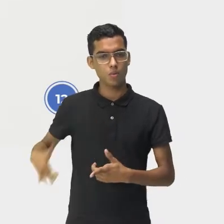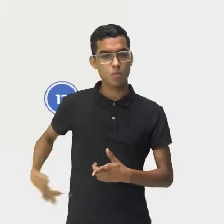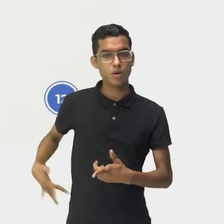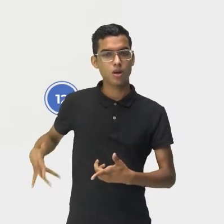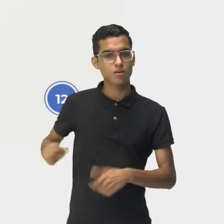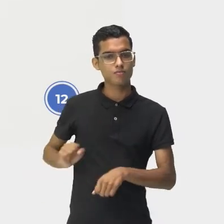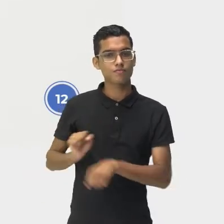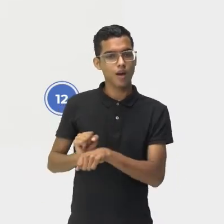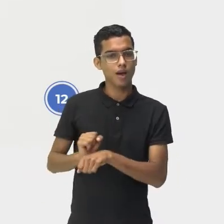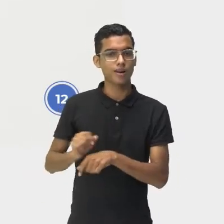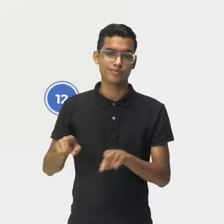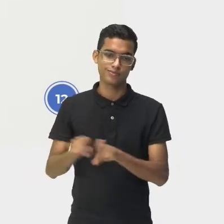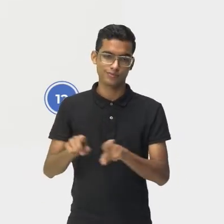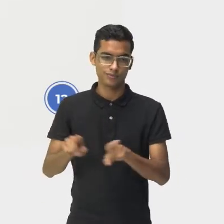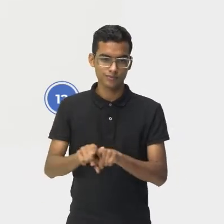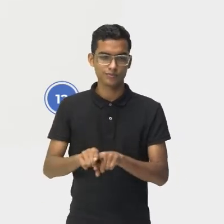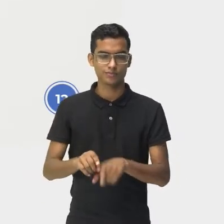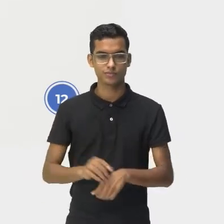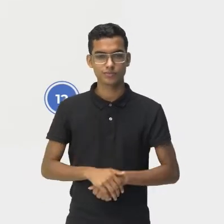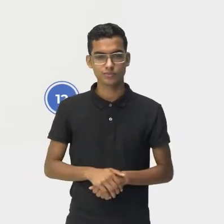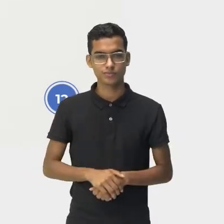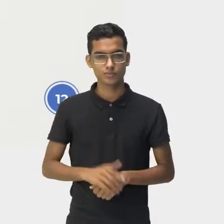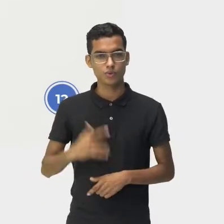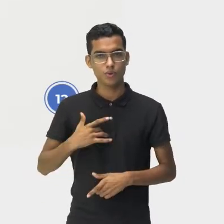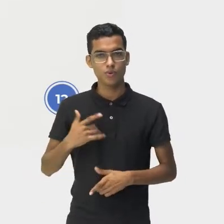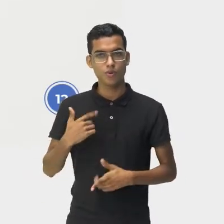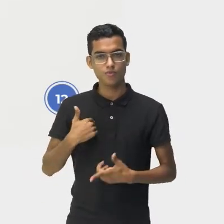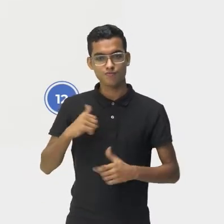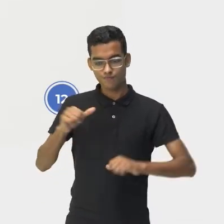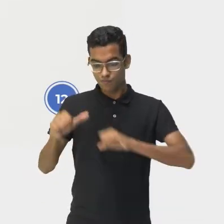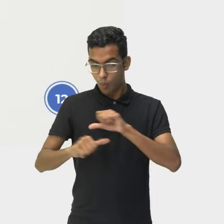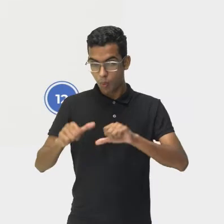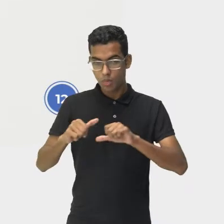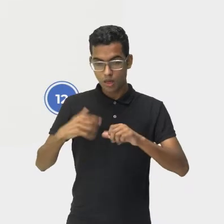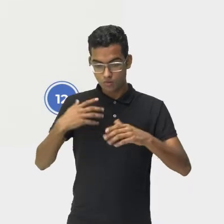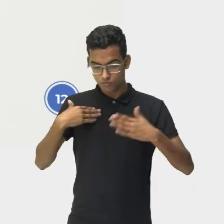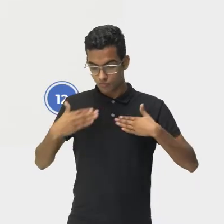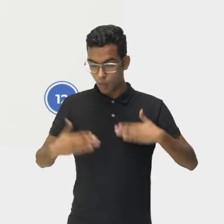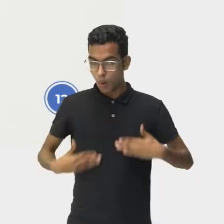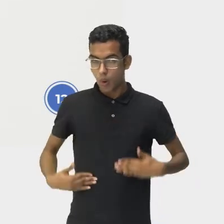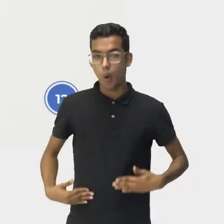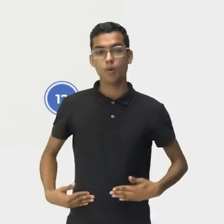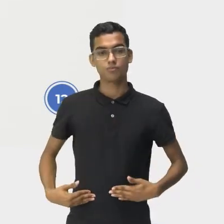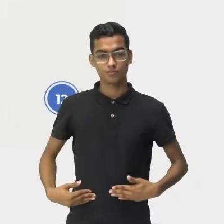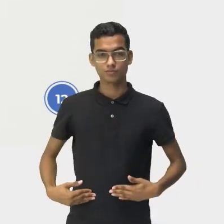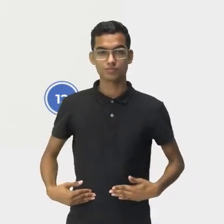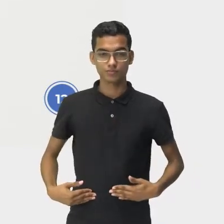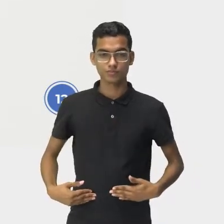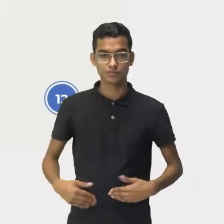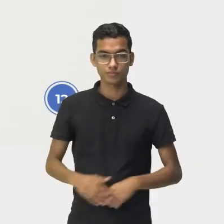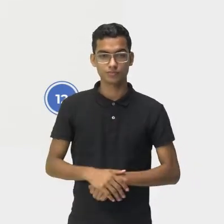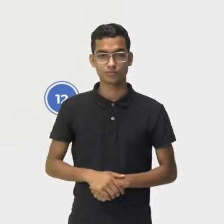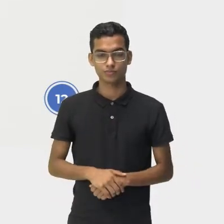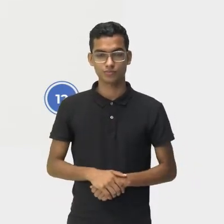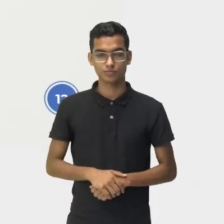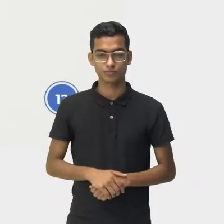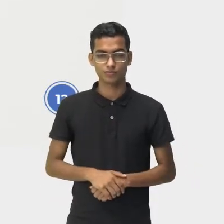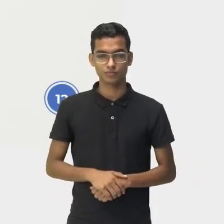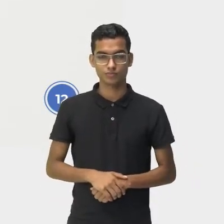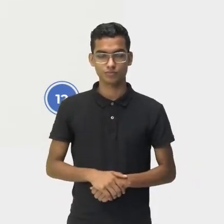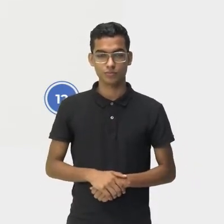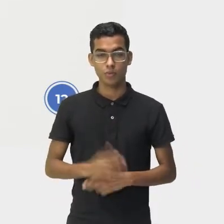todo o nosso organismo e isso vai mexer com outras funções do nosso organismo também. Por